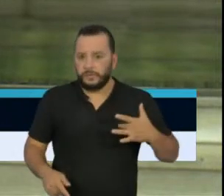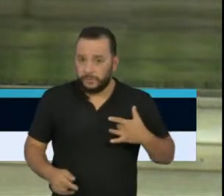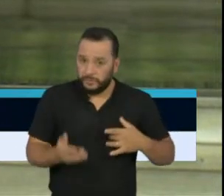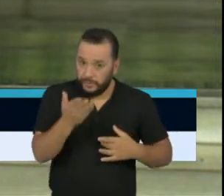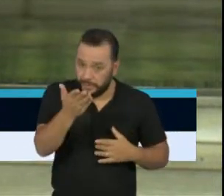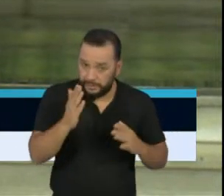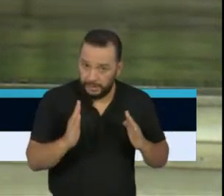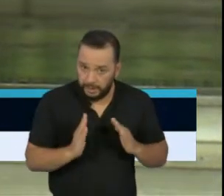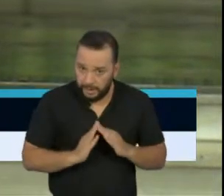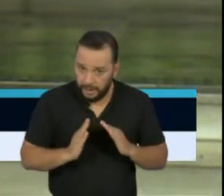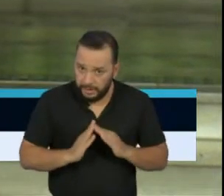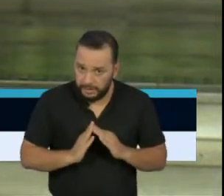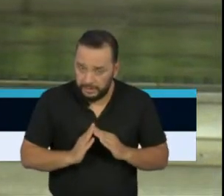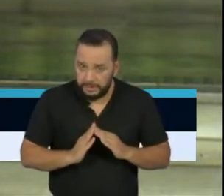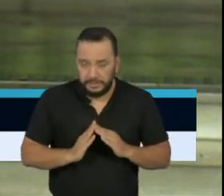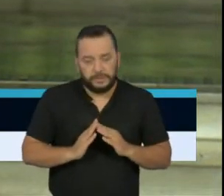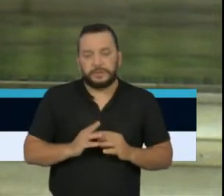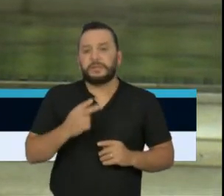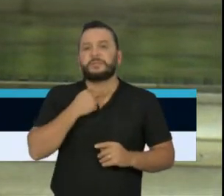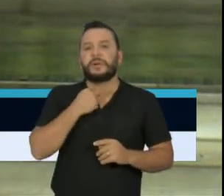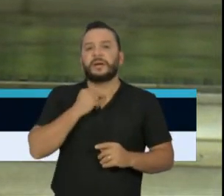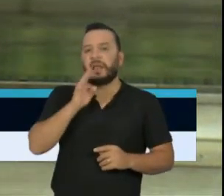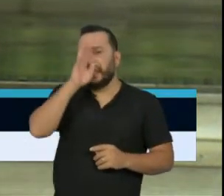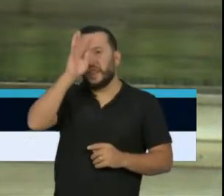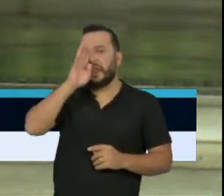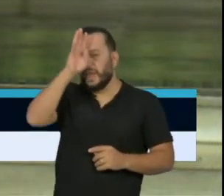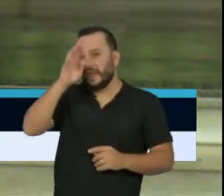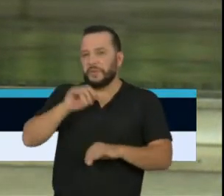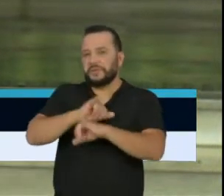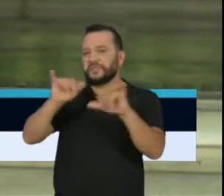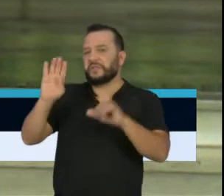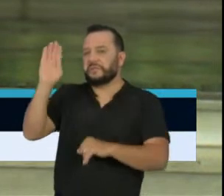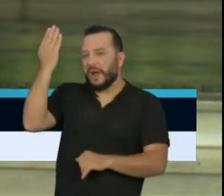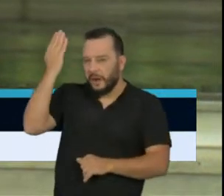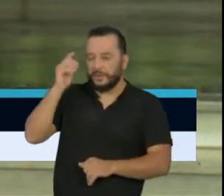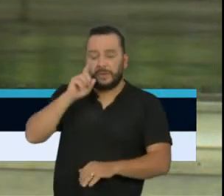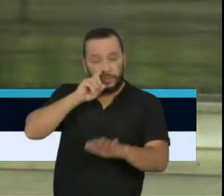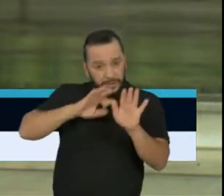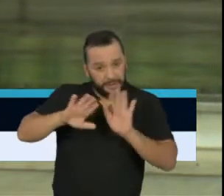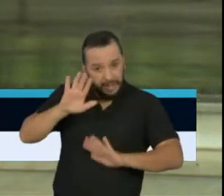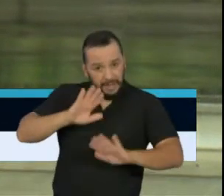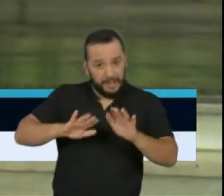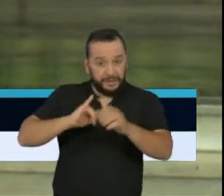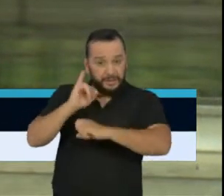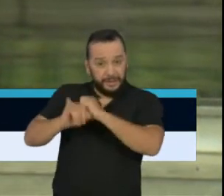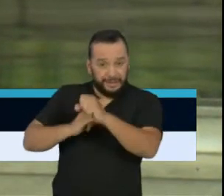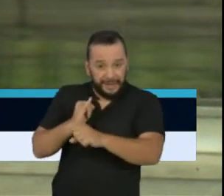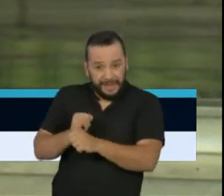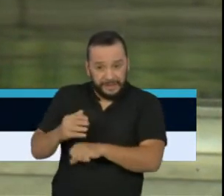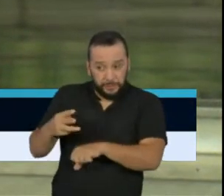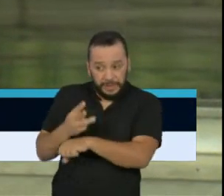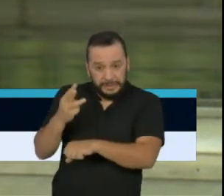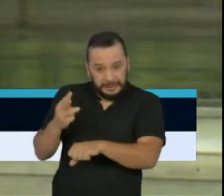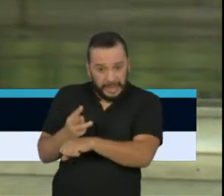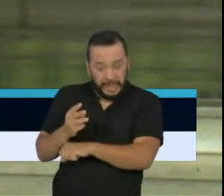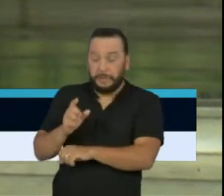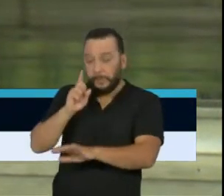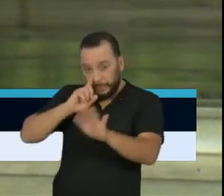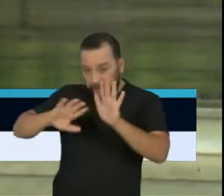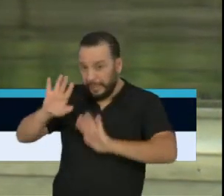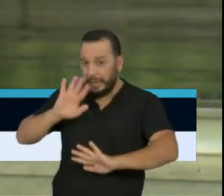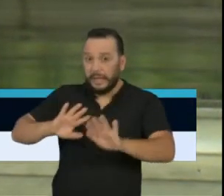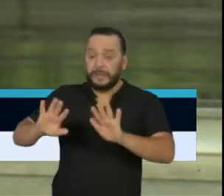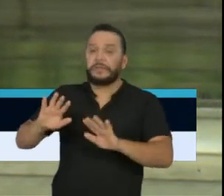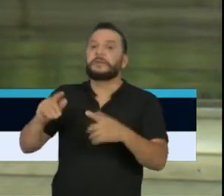em casa, não dê atenção a notícias que são veiculadas na internet, se não vierem com